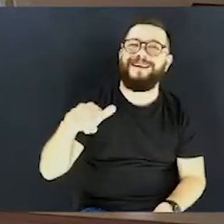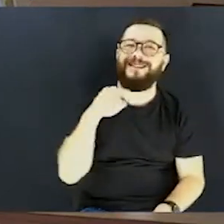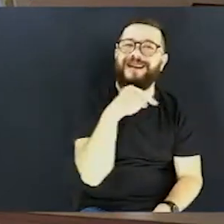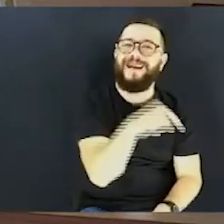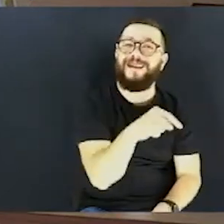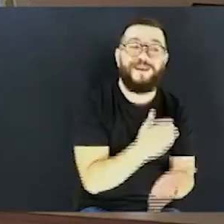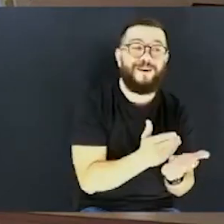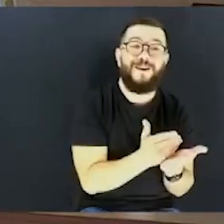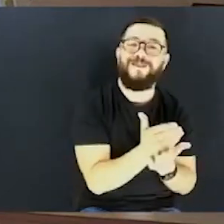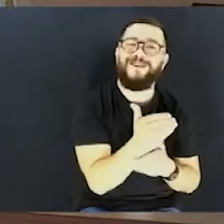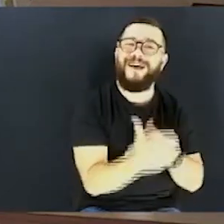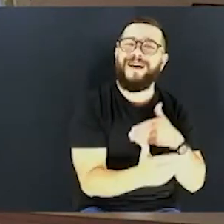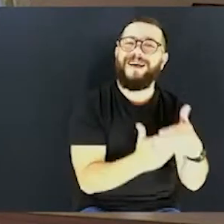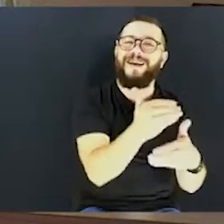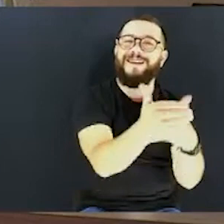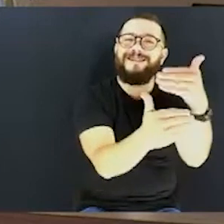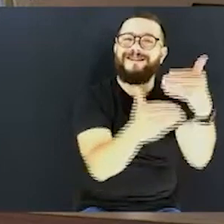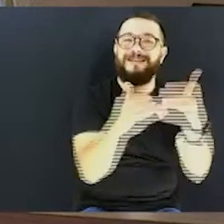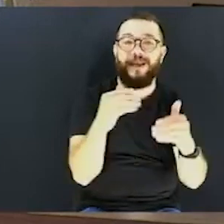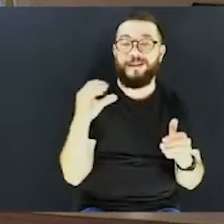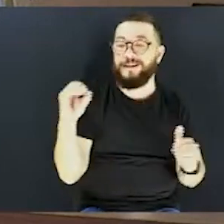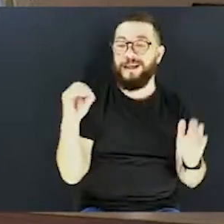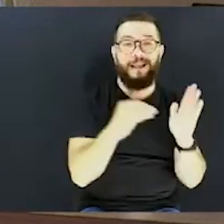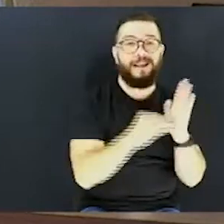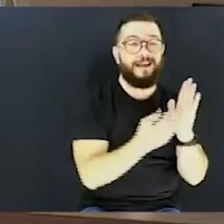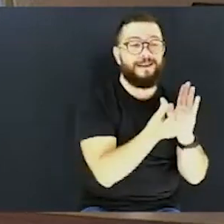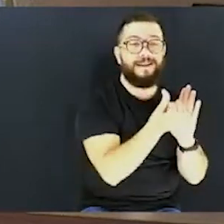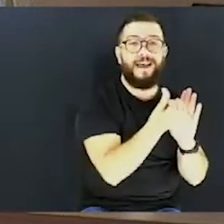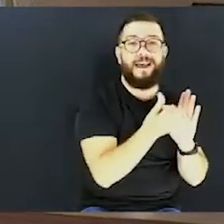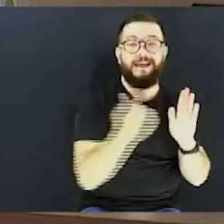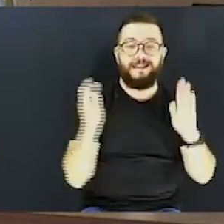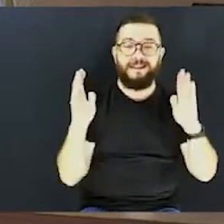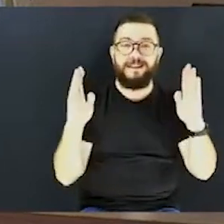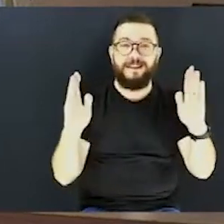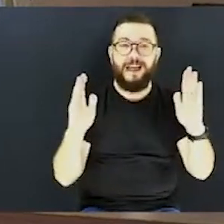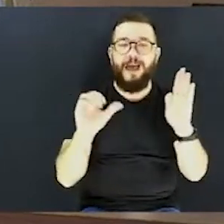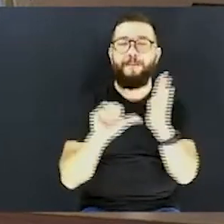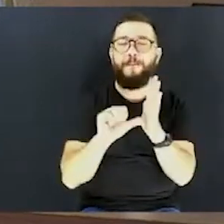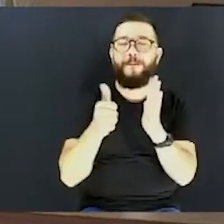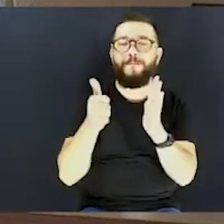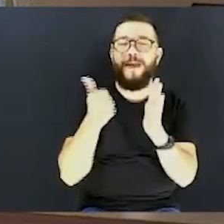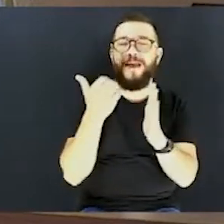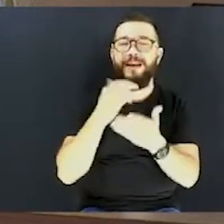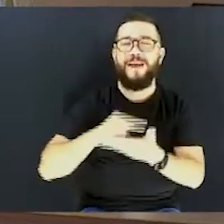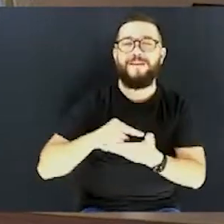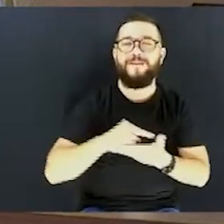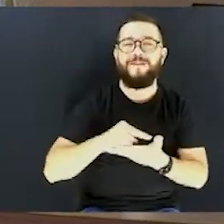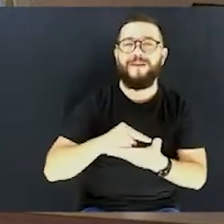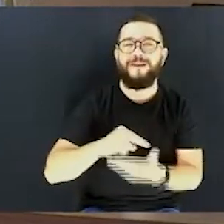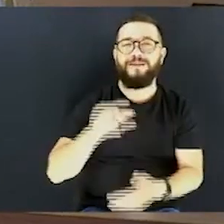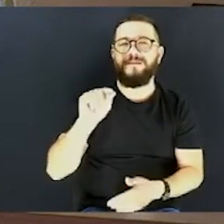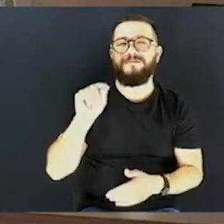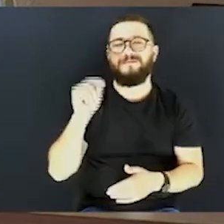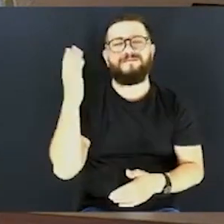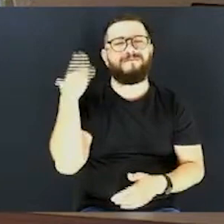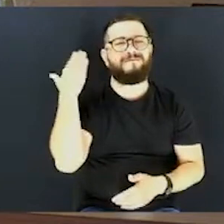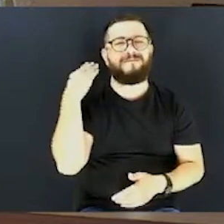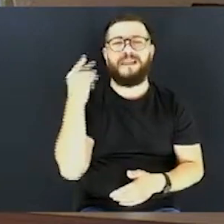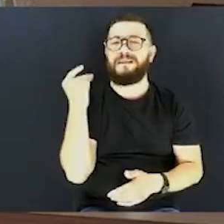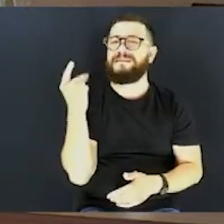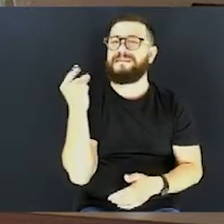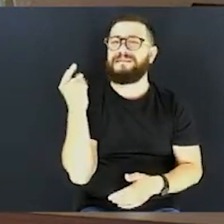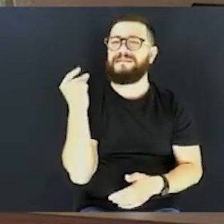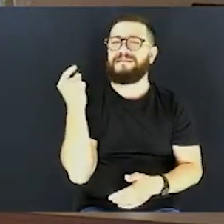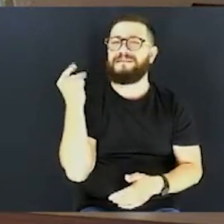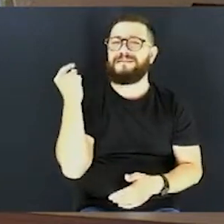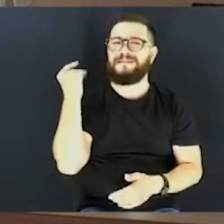fase de desenvolvimento da criança, a chamada primeira infância, ela foi negligenciada durante muito tempo. Somente ali com a saída das